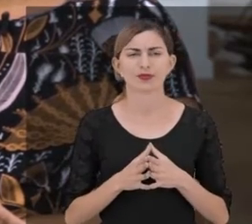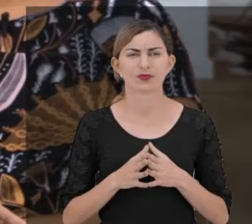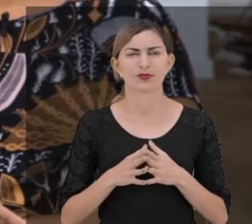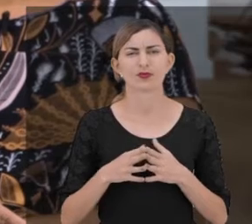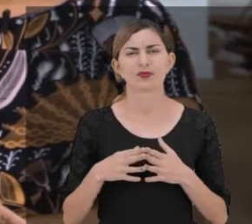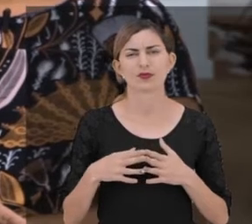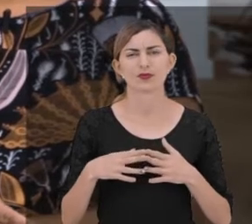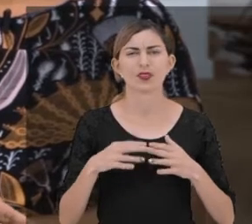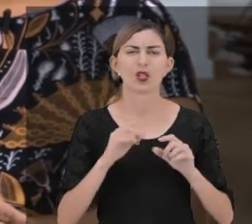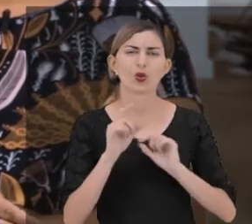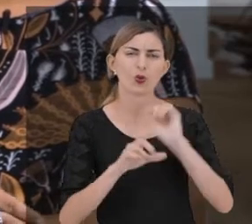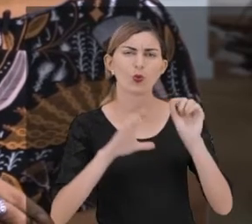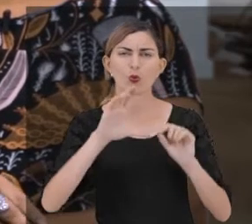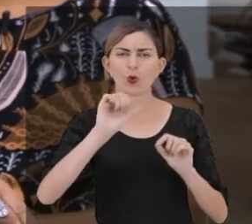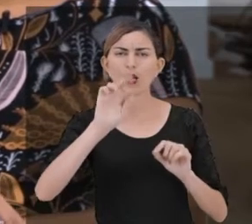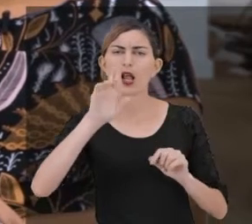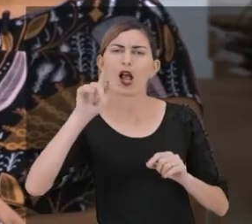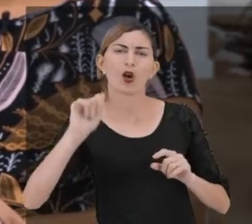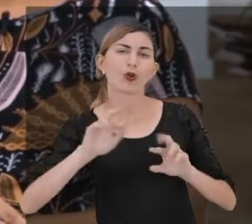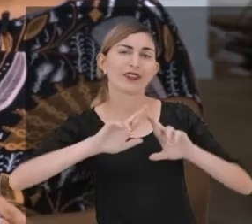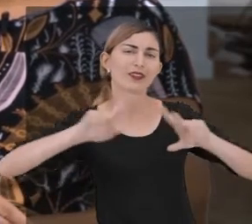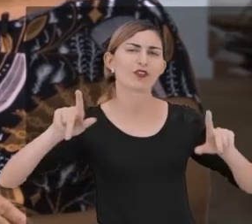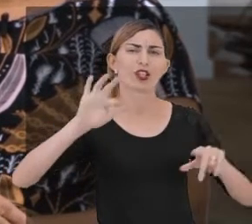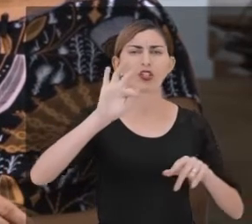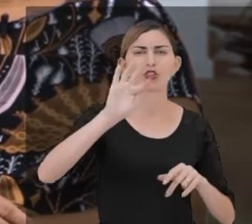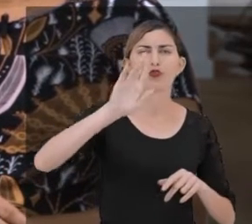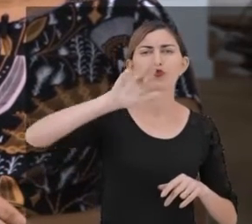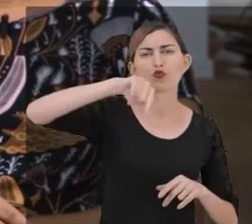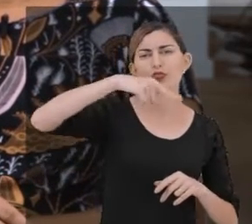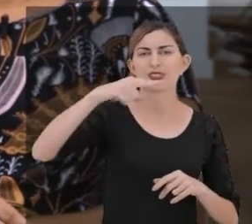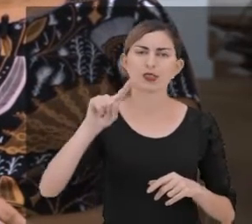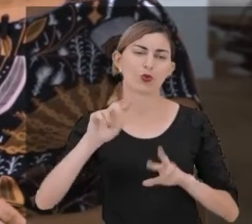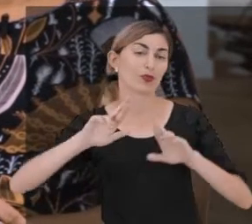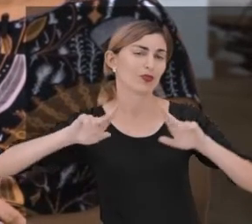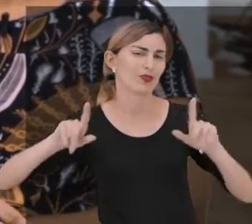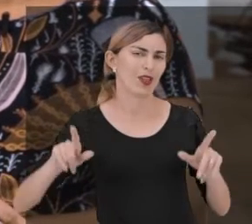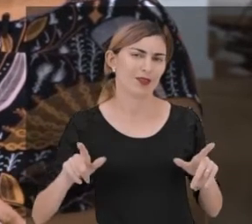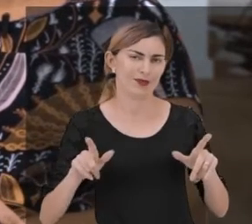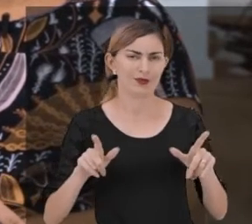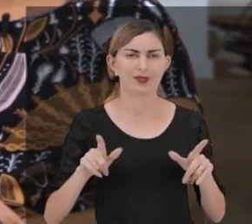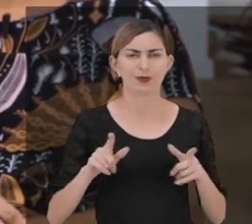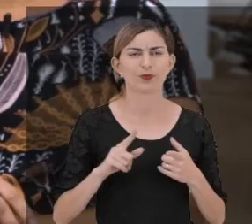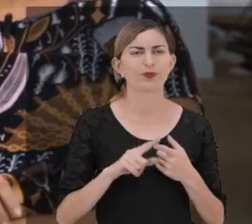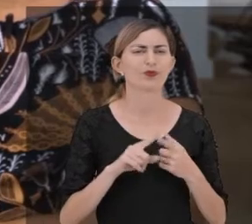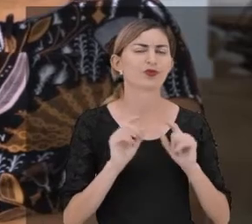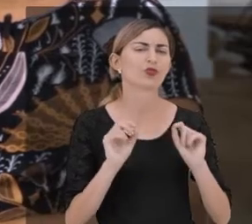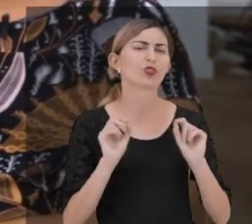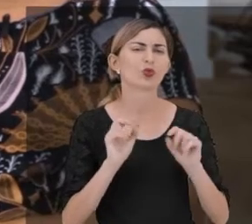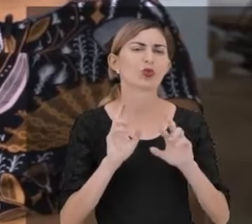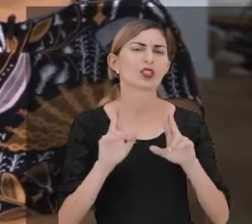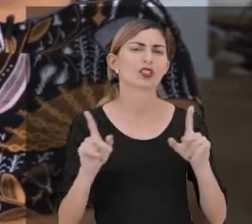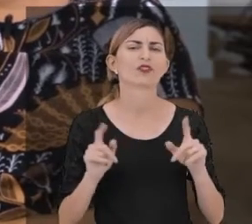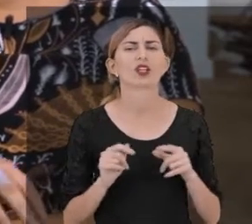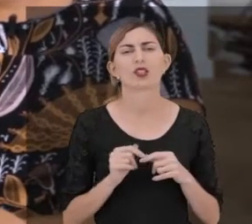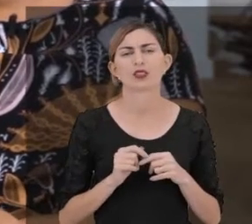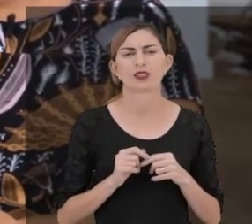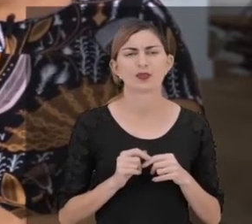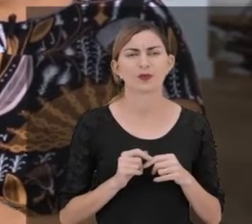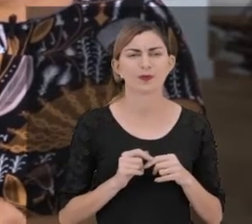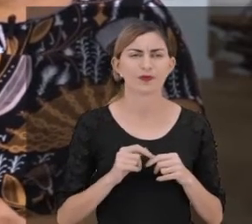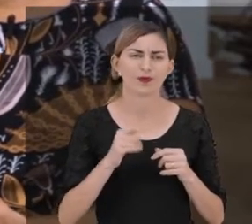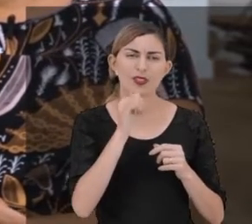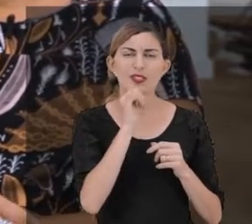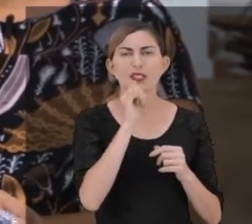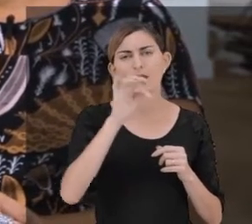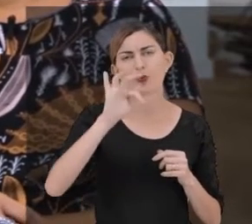principal. O cargo é diferente da função? É totalmente diferente. Qual seria essa diferença? Desculpa, qual seria essa